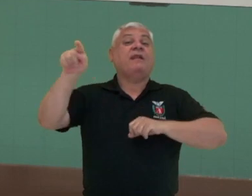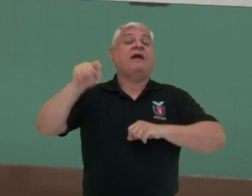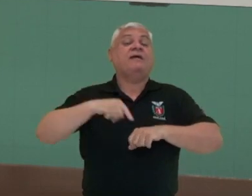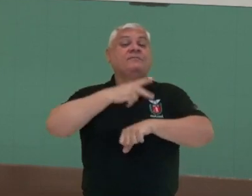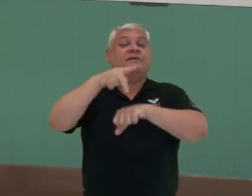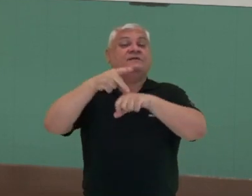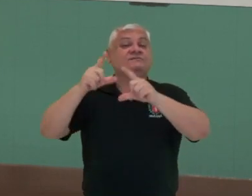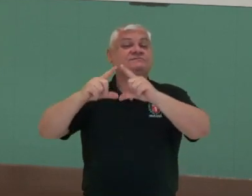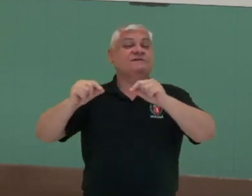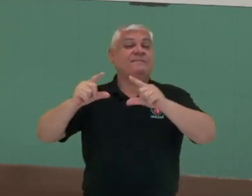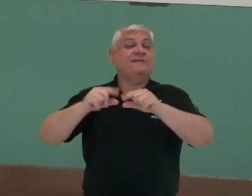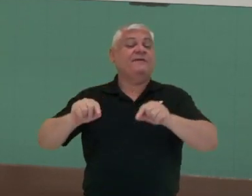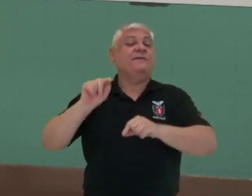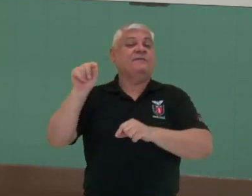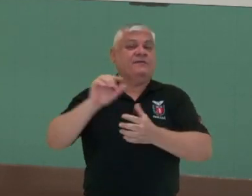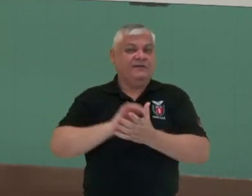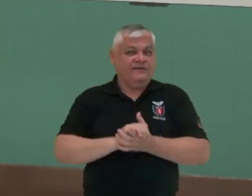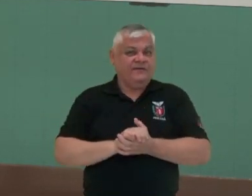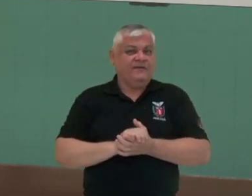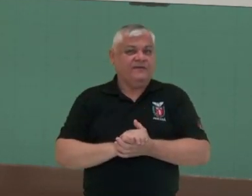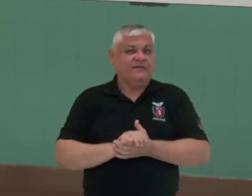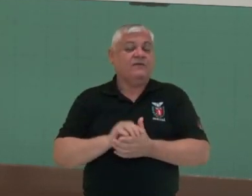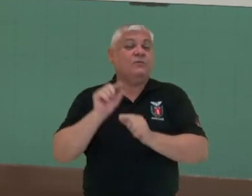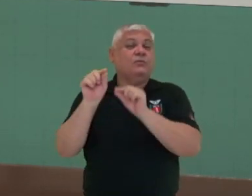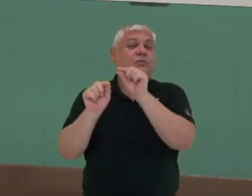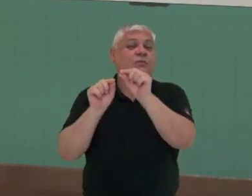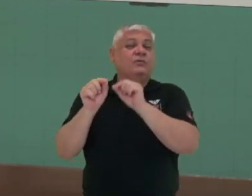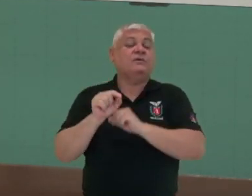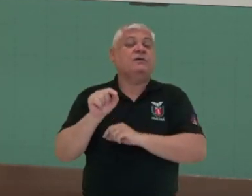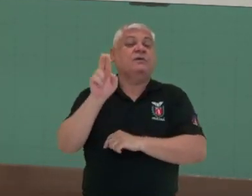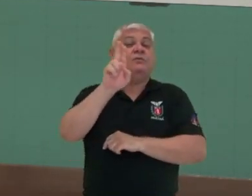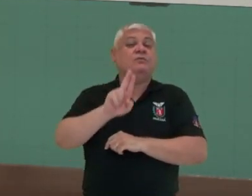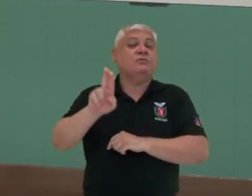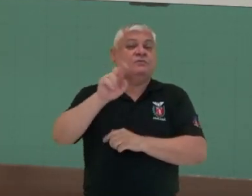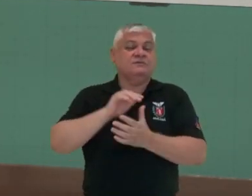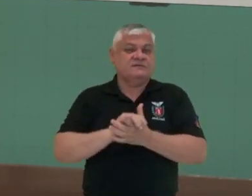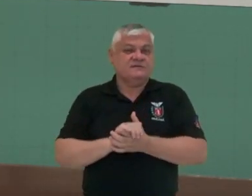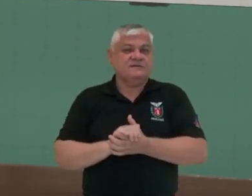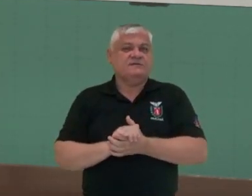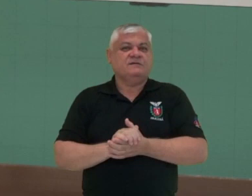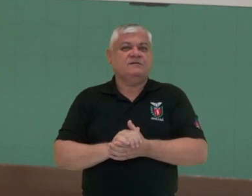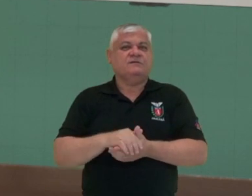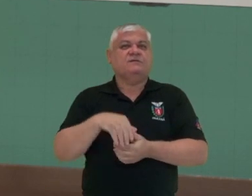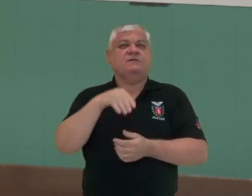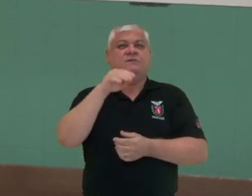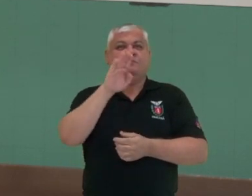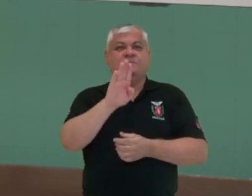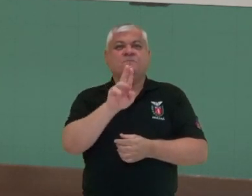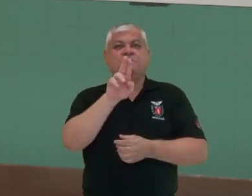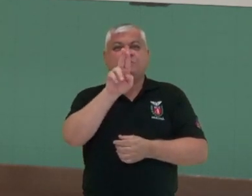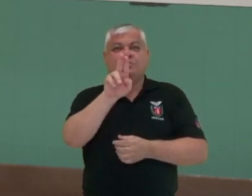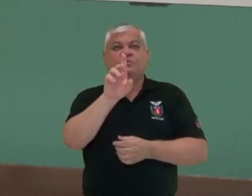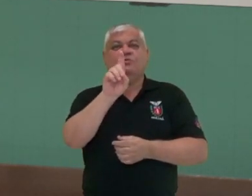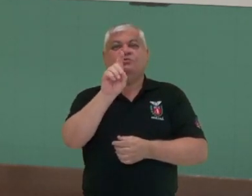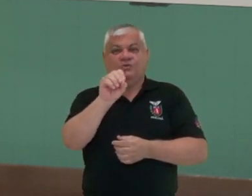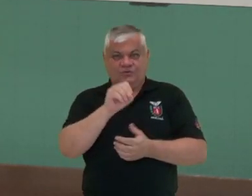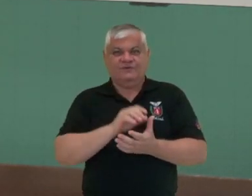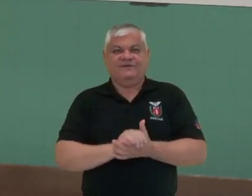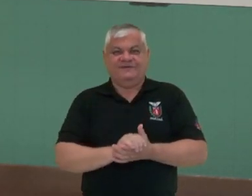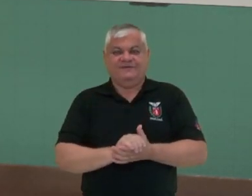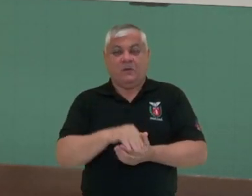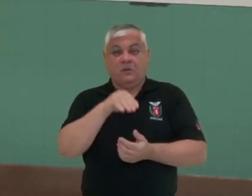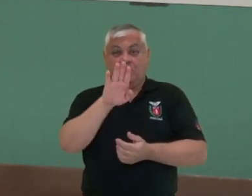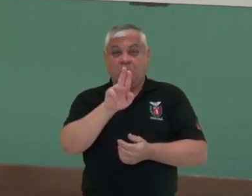para nomear esse novo uso foi Budo, tá? Então, aquelas